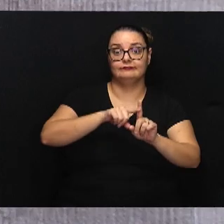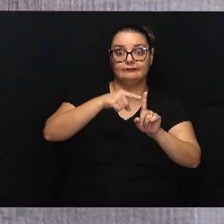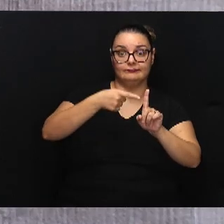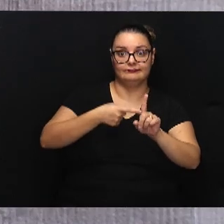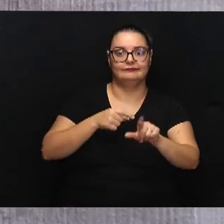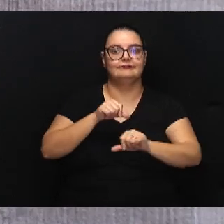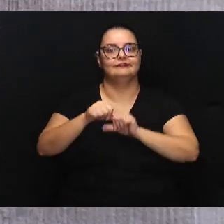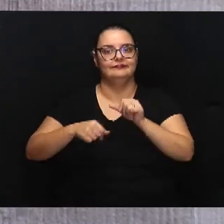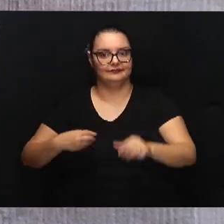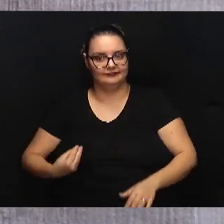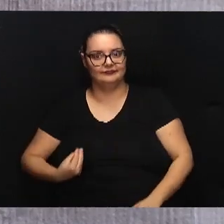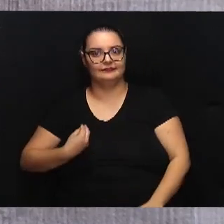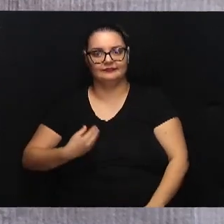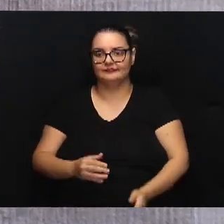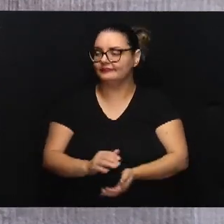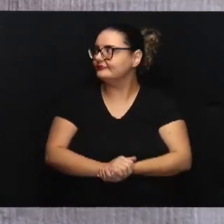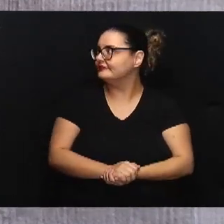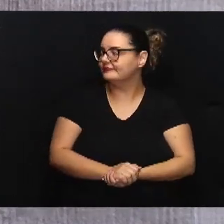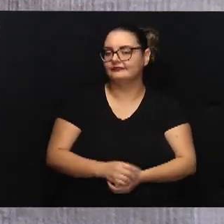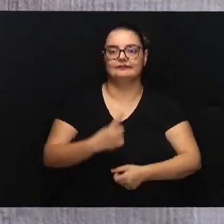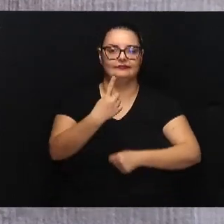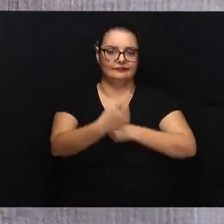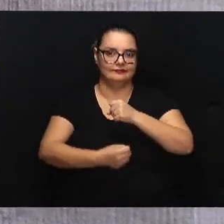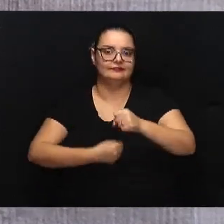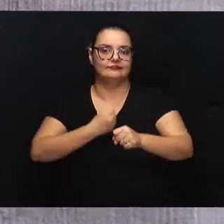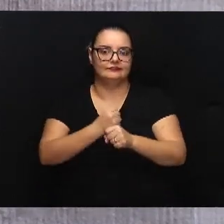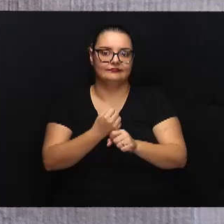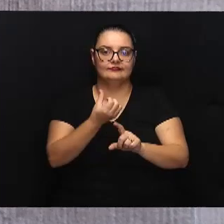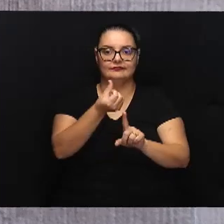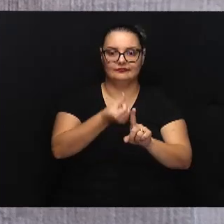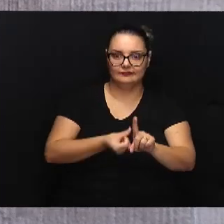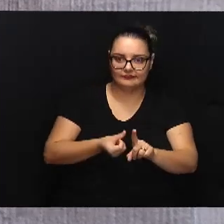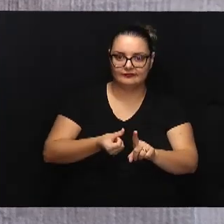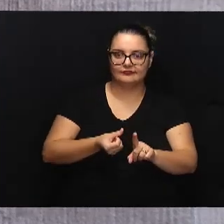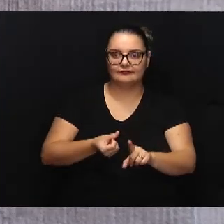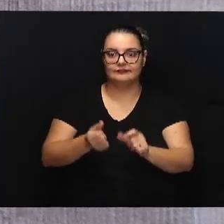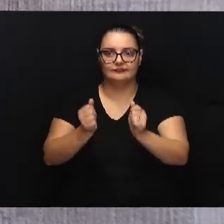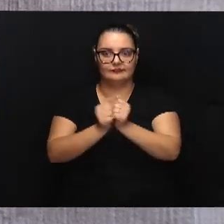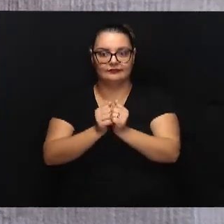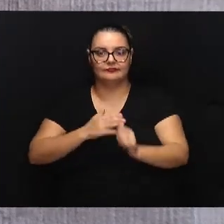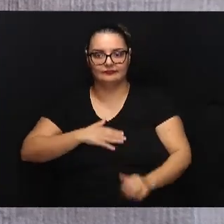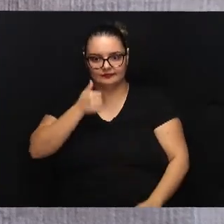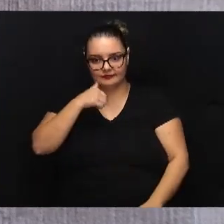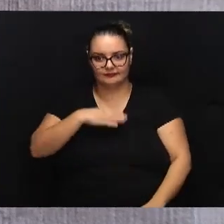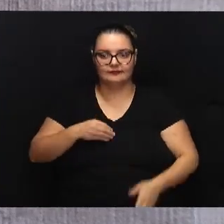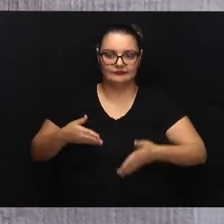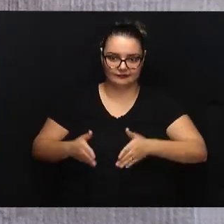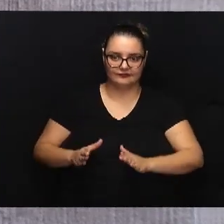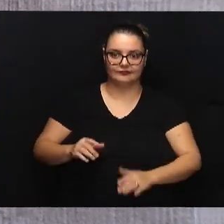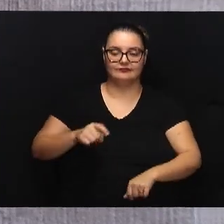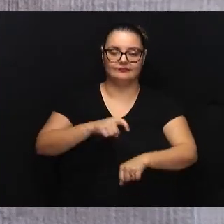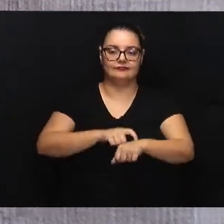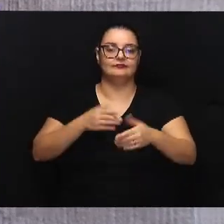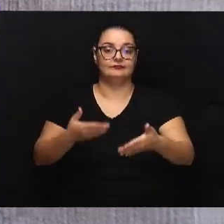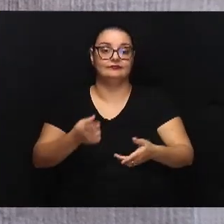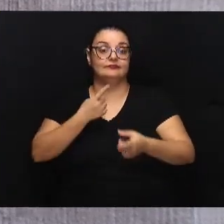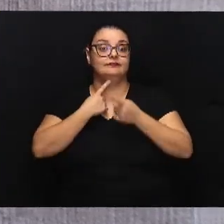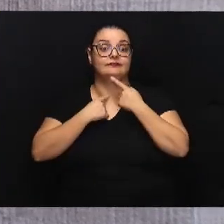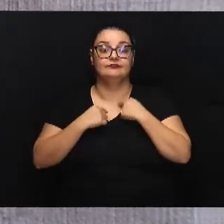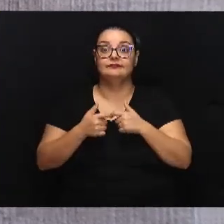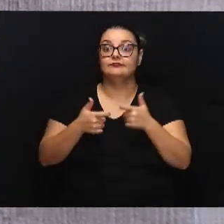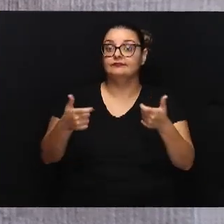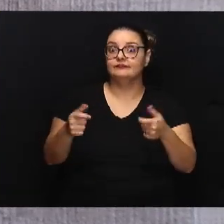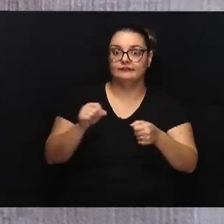vida. E eu fiquei 1 ano e meio com a minha filha depois que ela nasceu. Nessa fase, eu já tinha um desejo muito grande de fazer